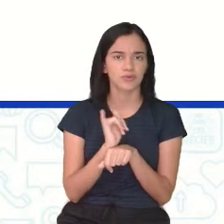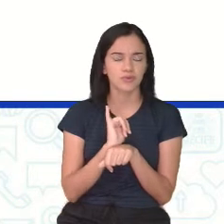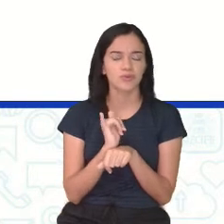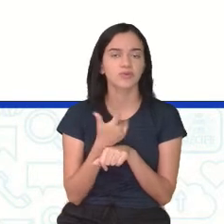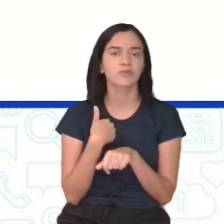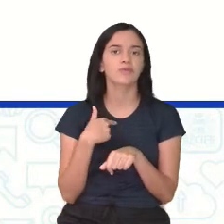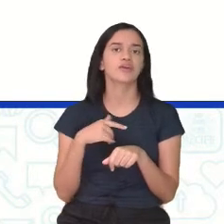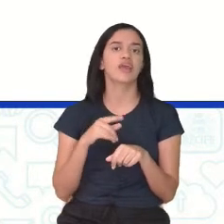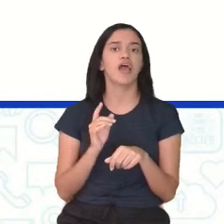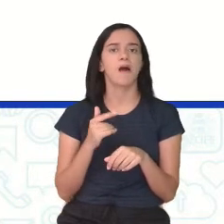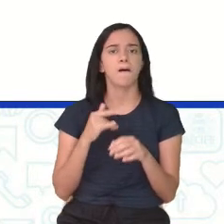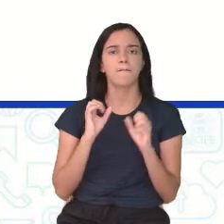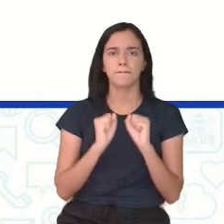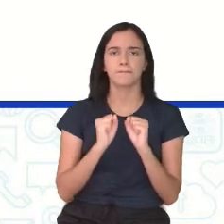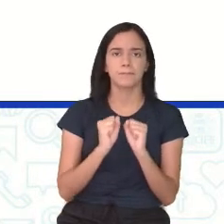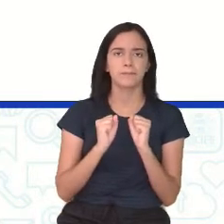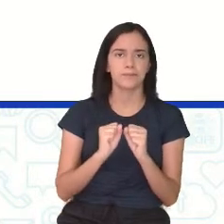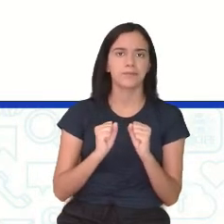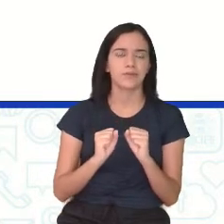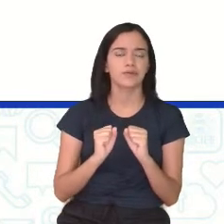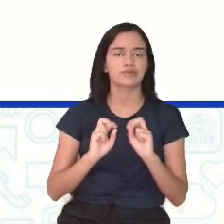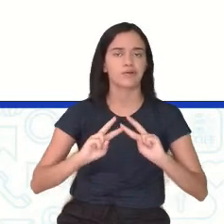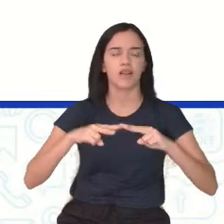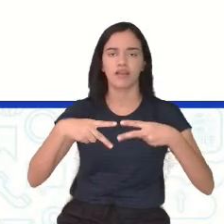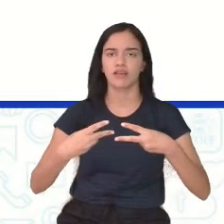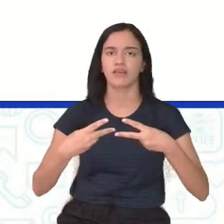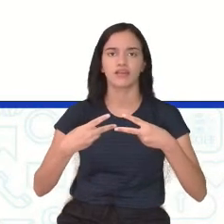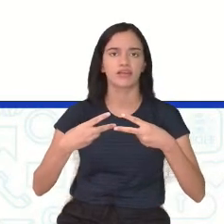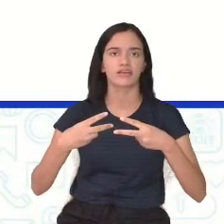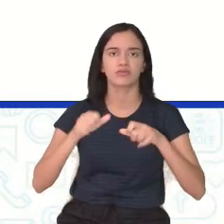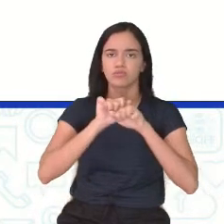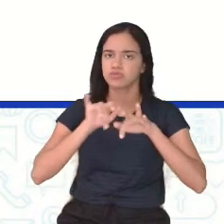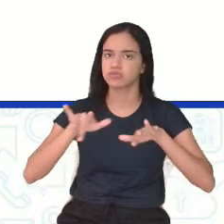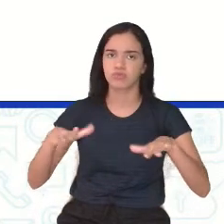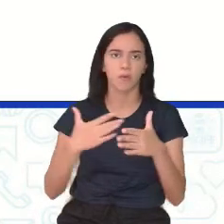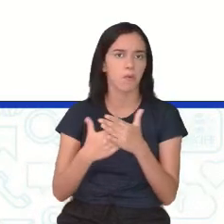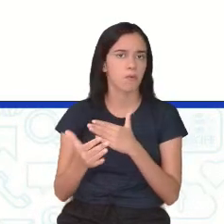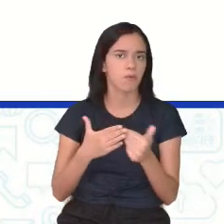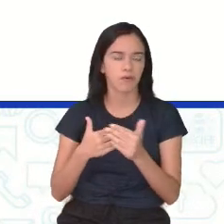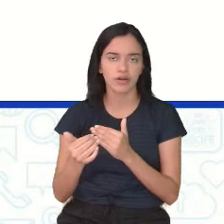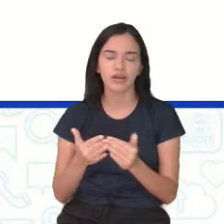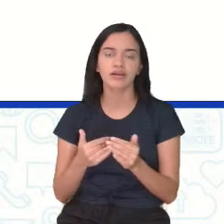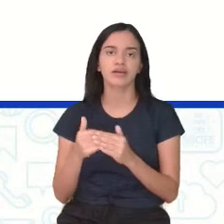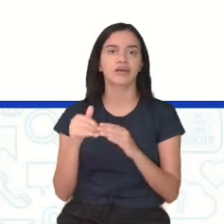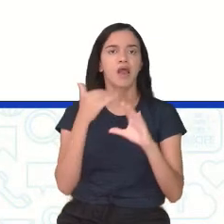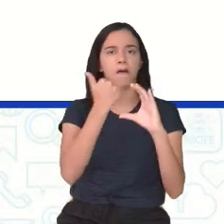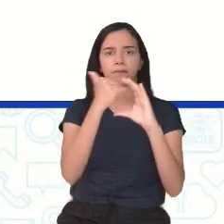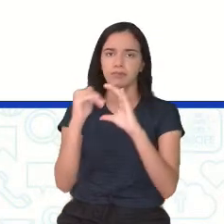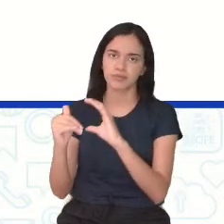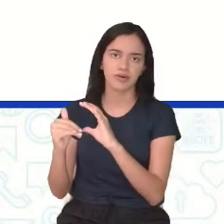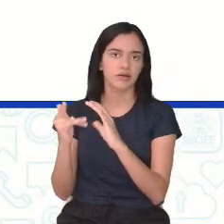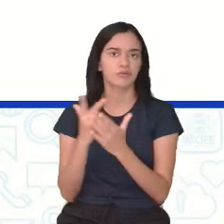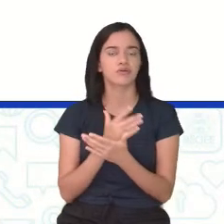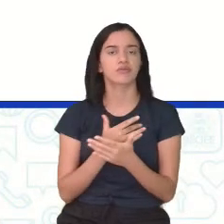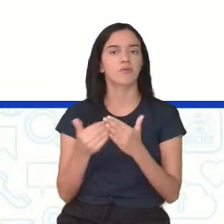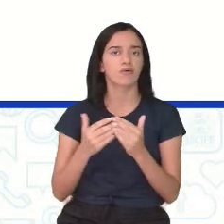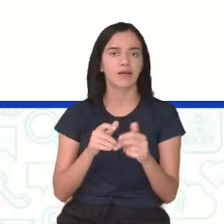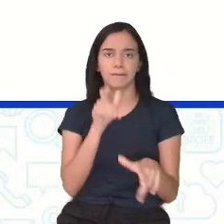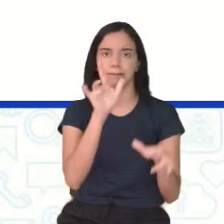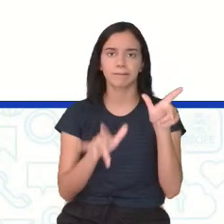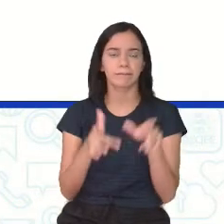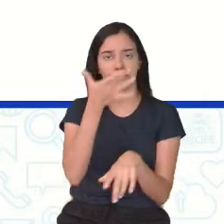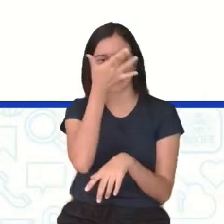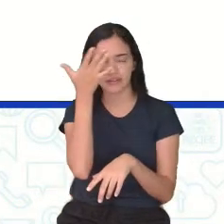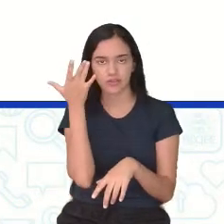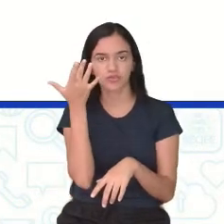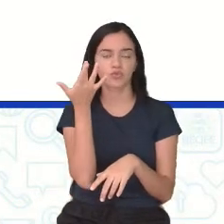e enviar para qualquer pessoa que vocês quiserem aí, que vejam esse conteúdo, que vejam essas aulas, de repente